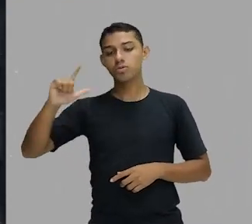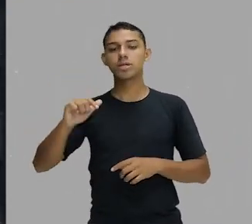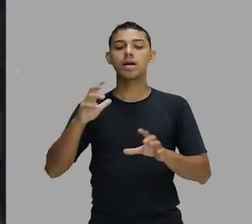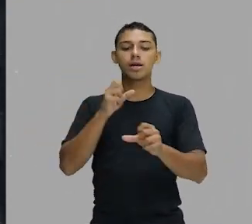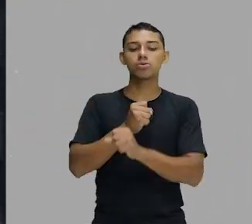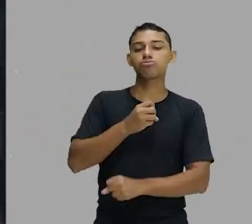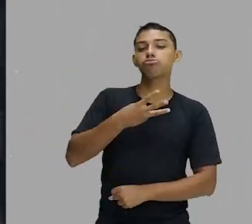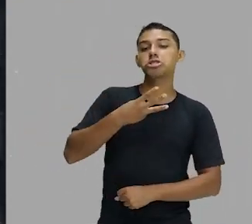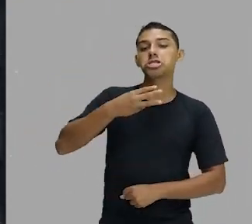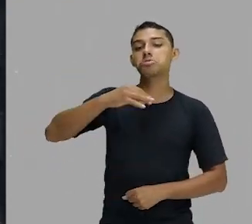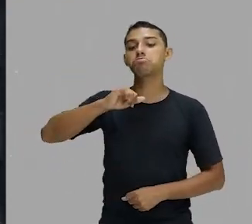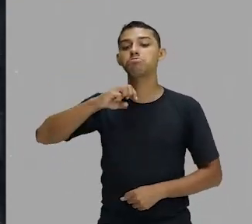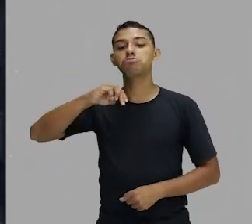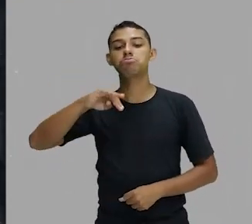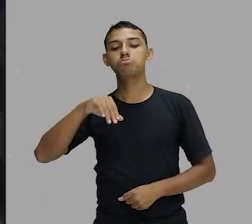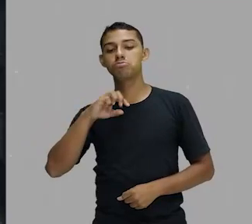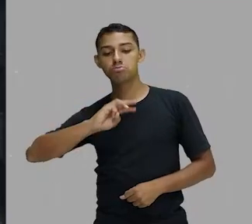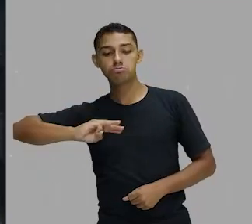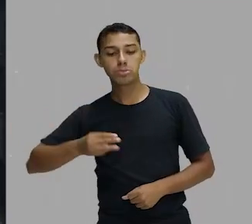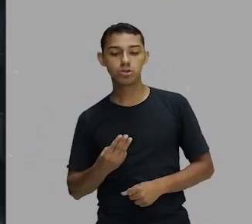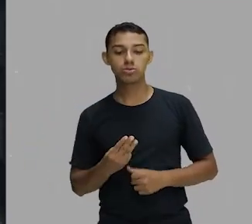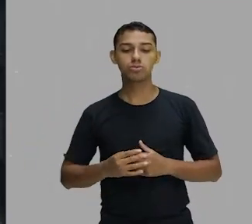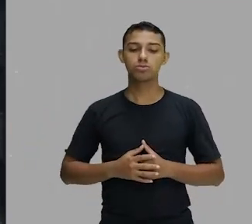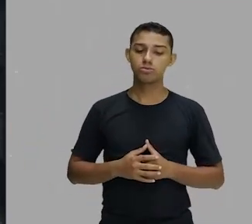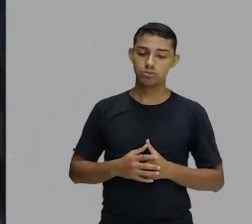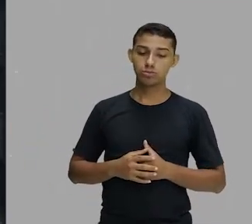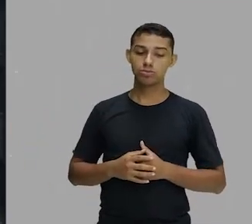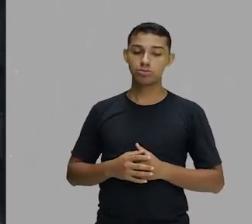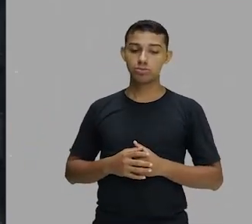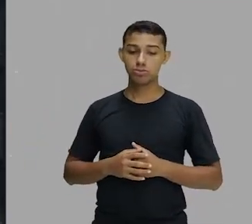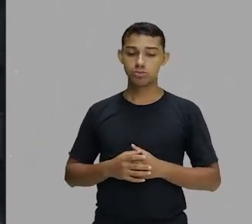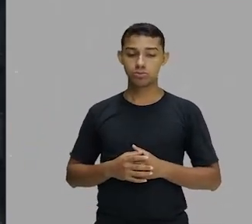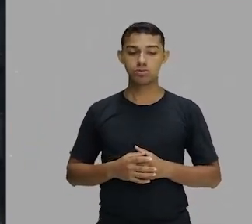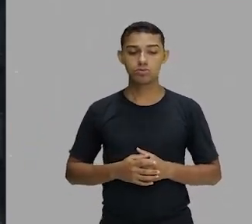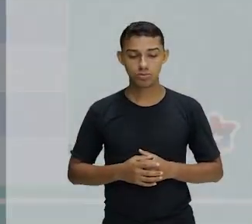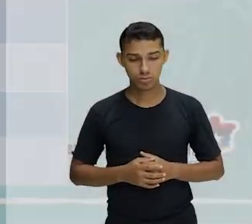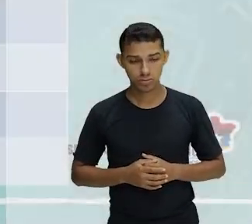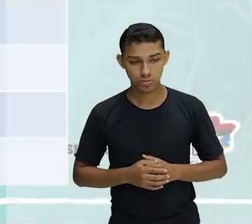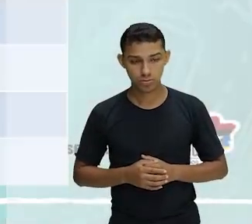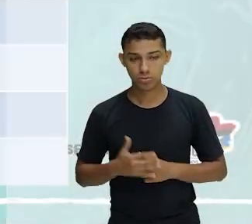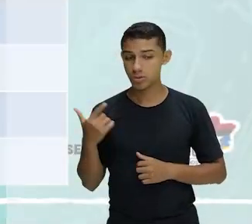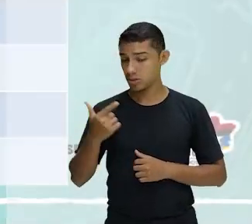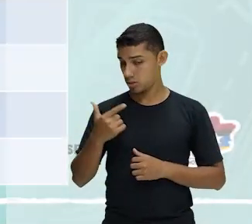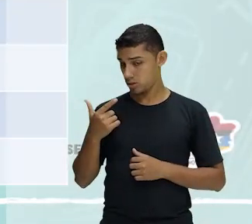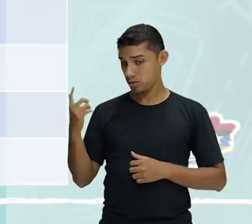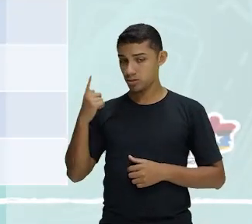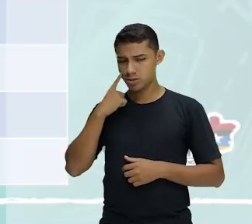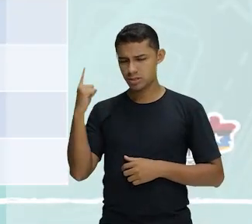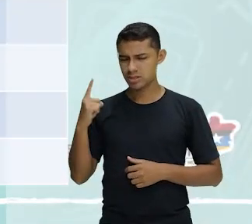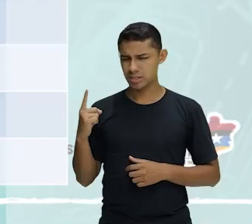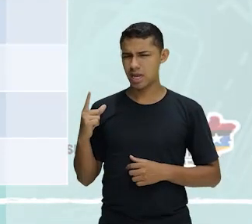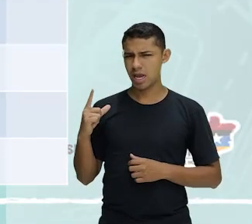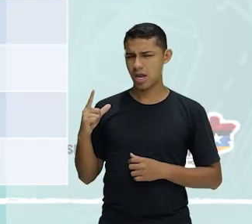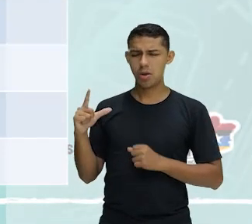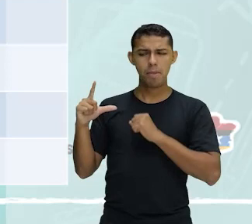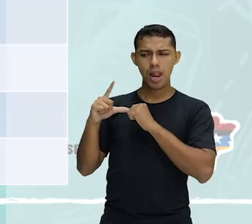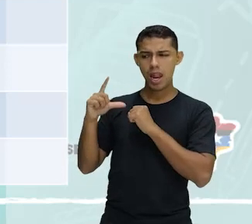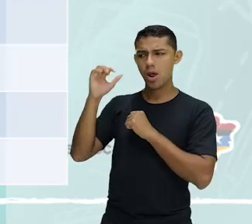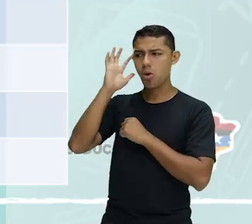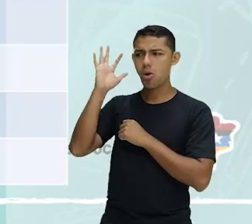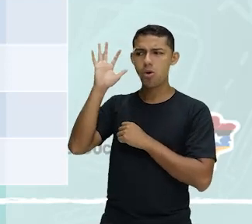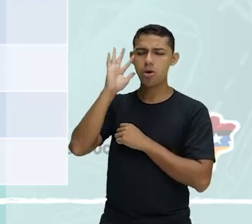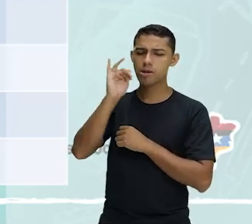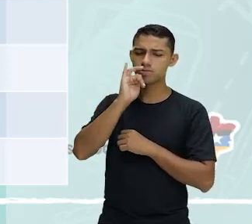é dependente do tempo. Uma segunda pergunta. Existe uma lógica na sequência